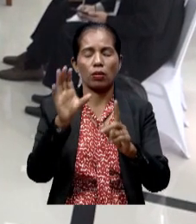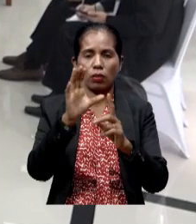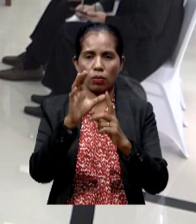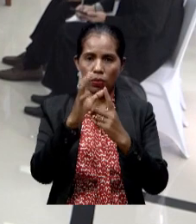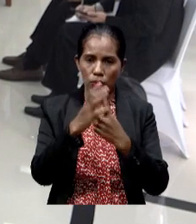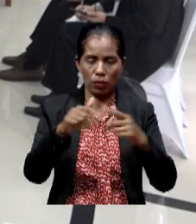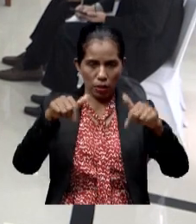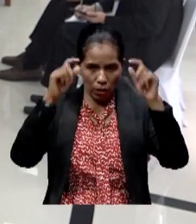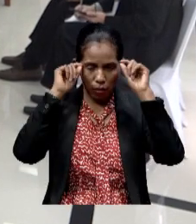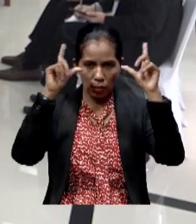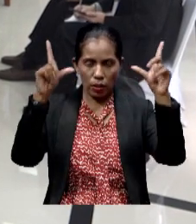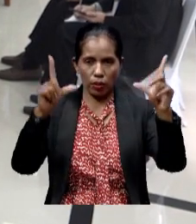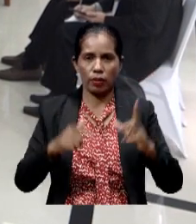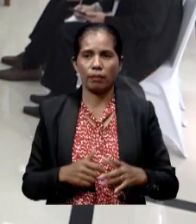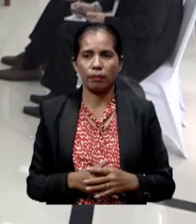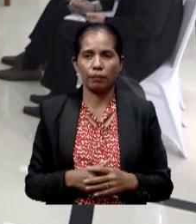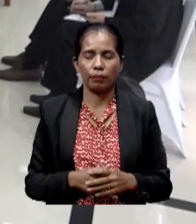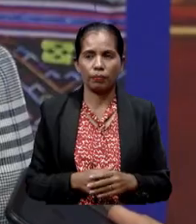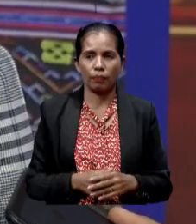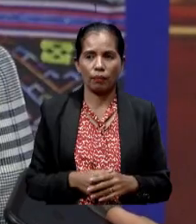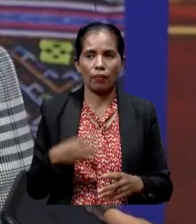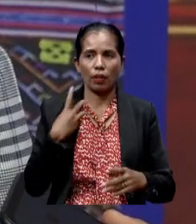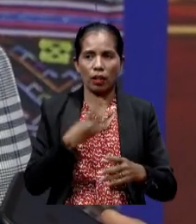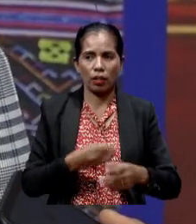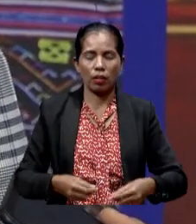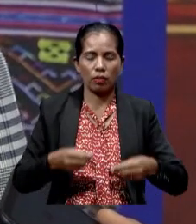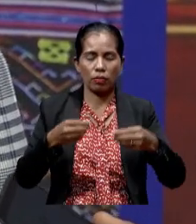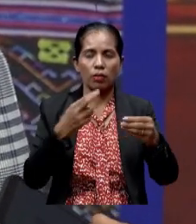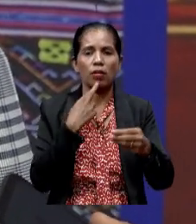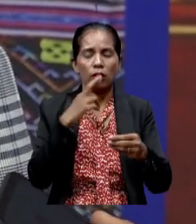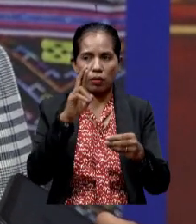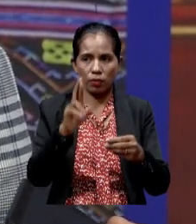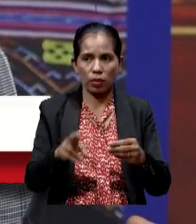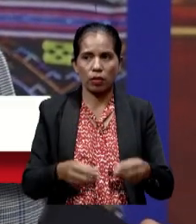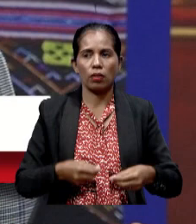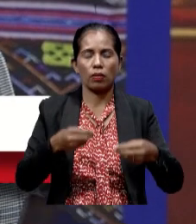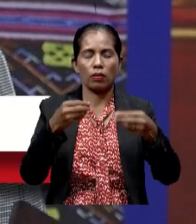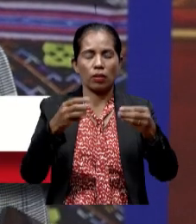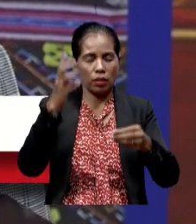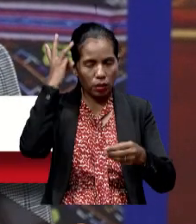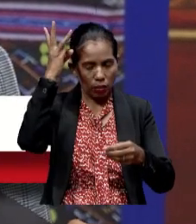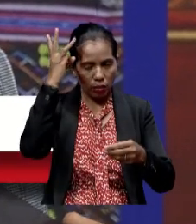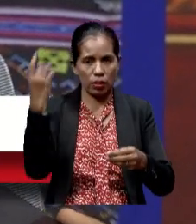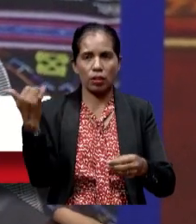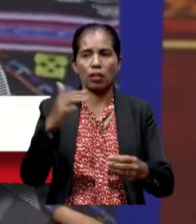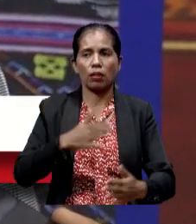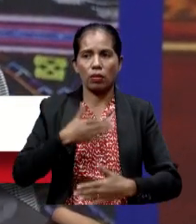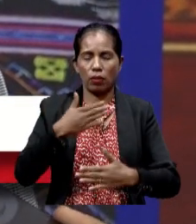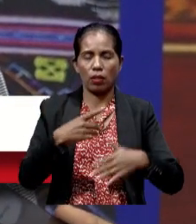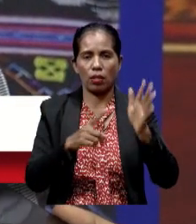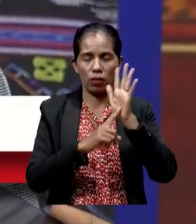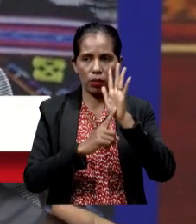a Timor-Leste. Esta forneceu a resposta balo, né, que clarifica se a minha dúvida, se a balo, se a contente, não mostra a tosse,